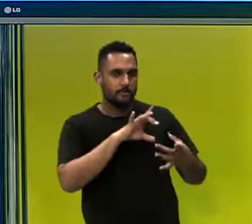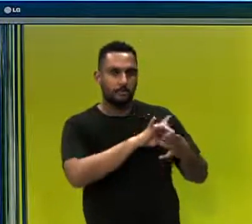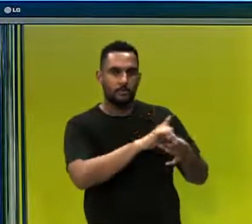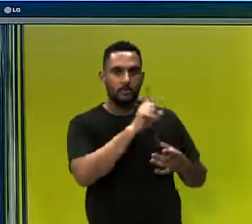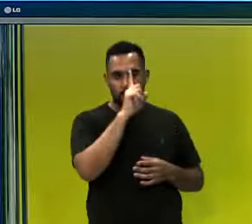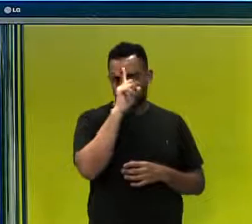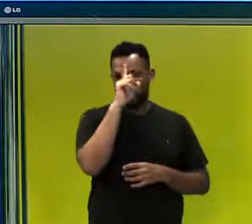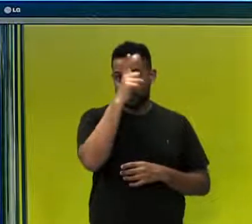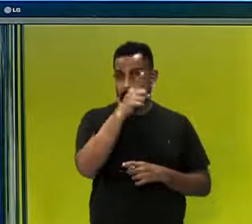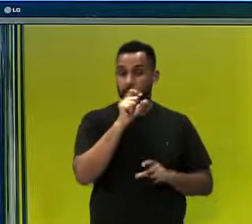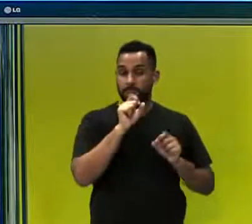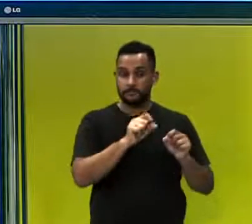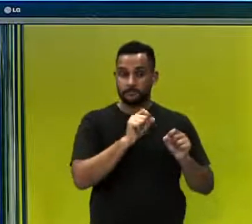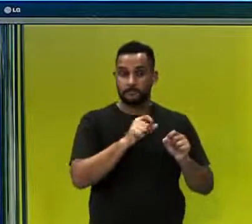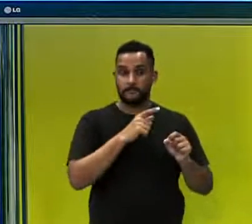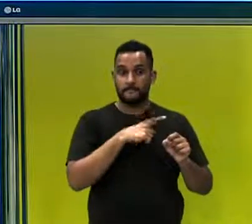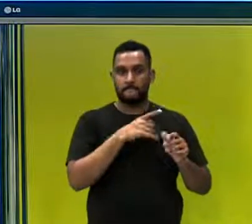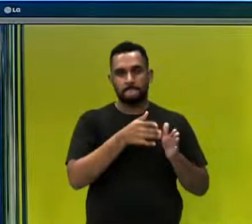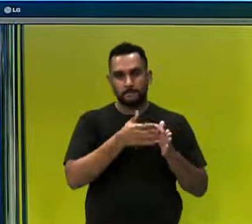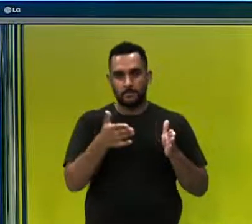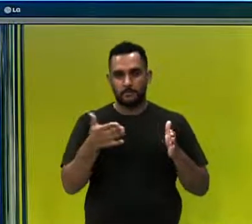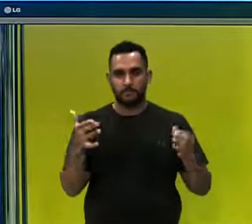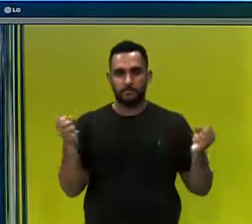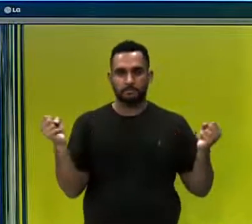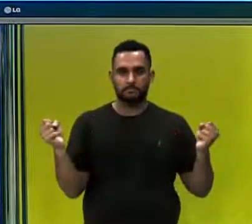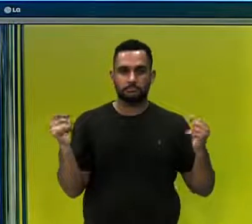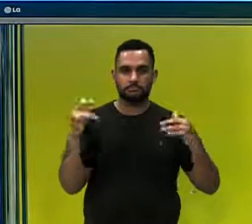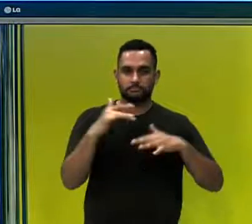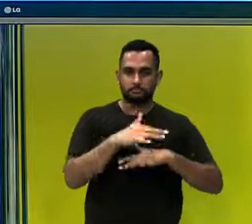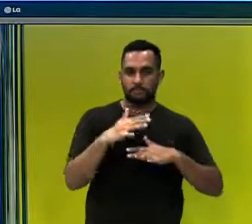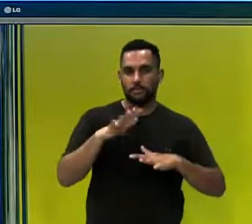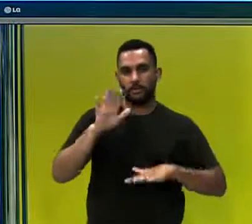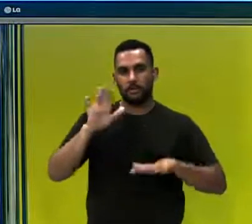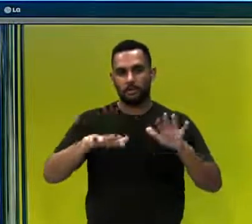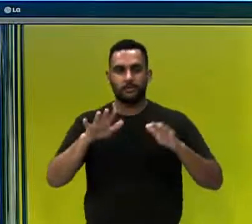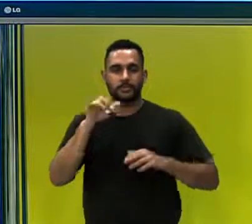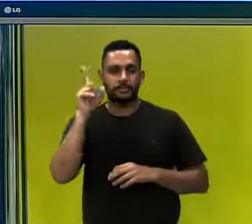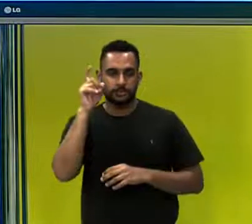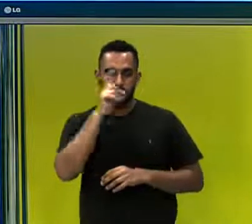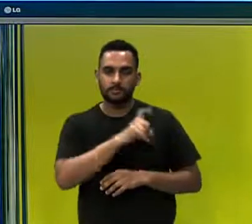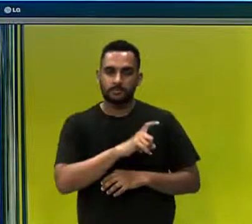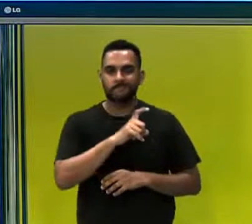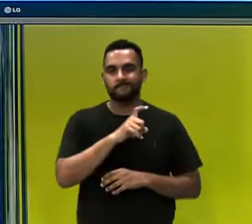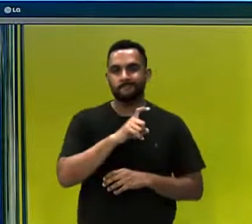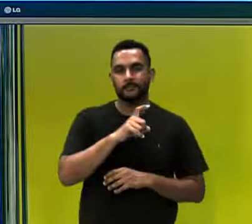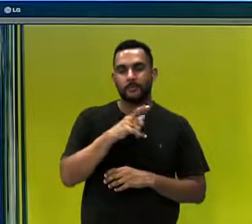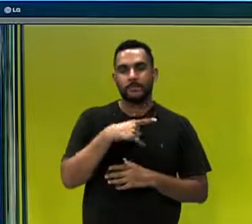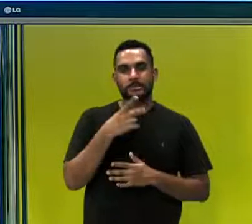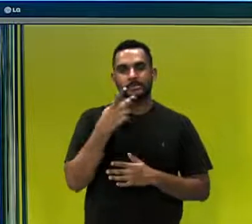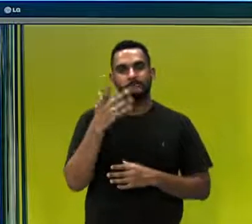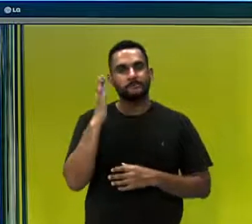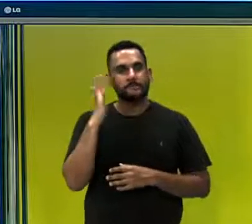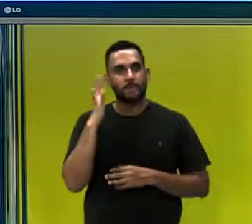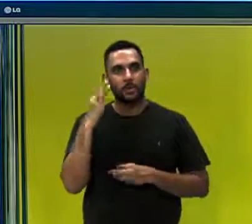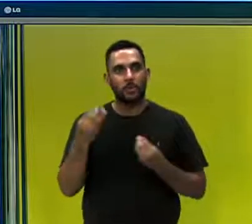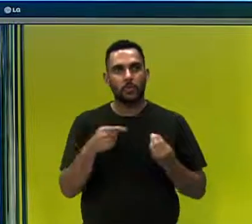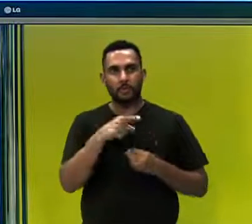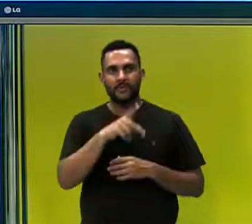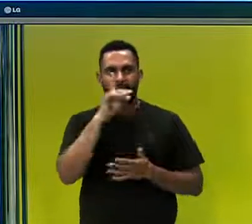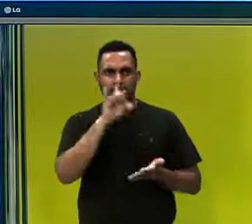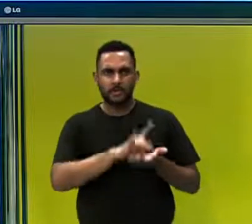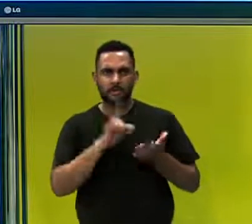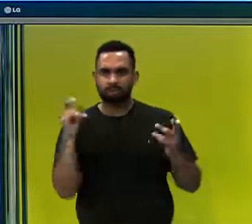que a gente vai ver que o processo de urbanização, ele às vezes era até difícil, né, complicado de dizer que realmente era